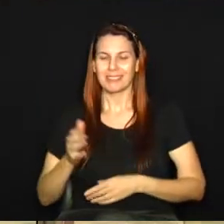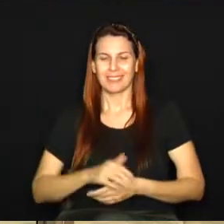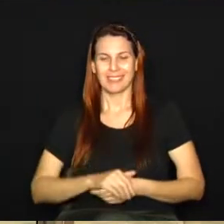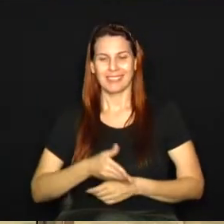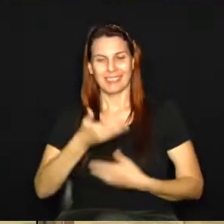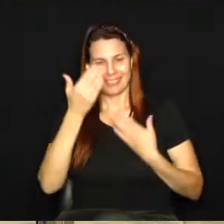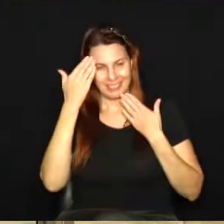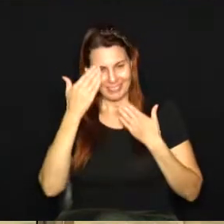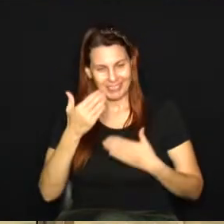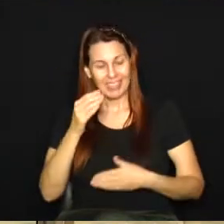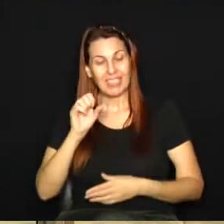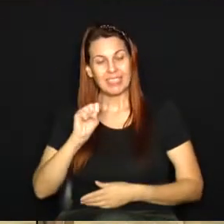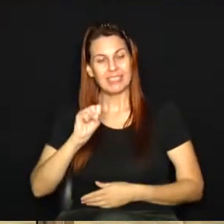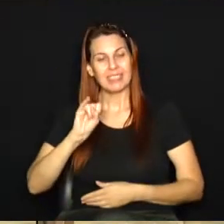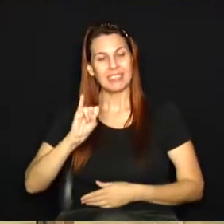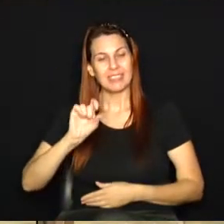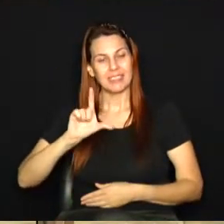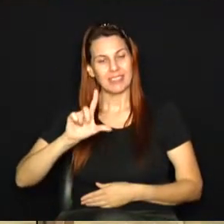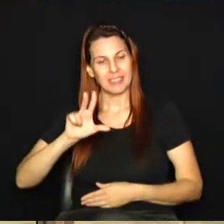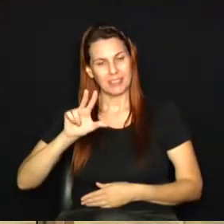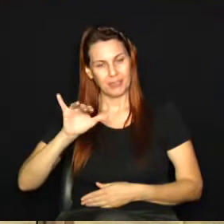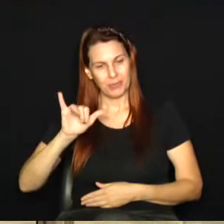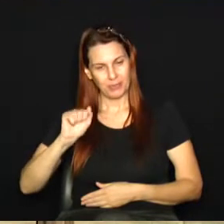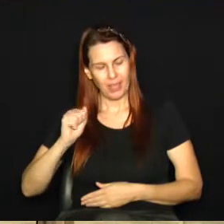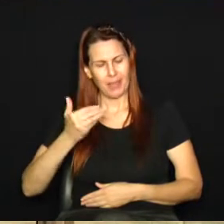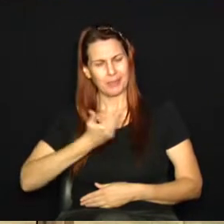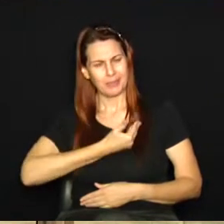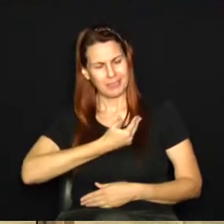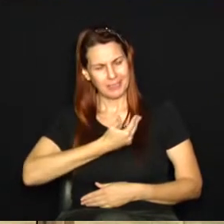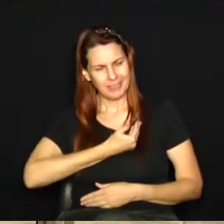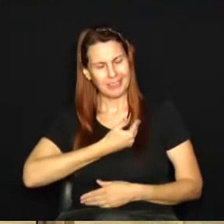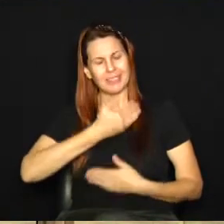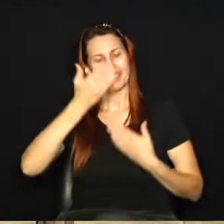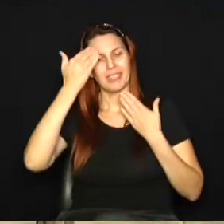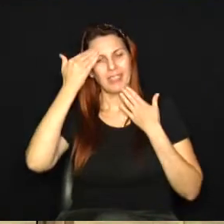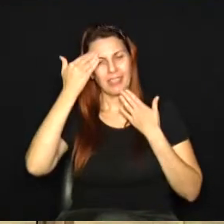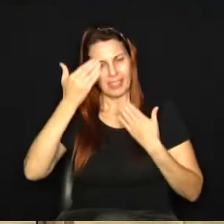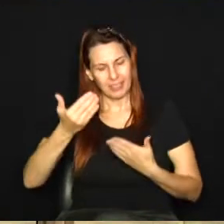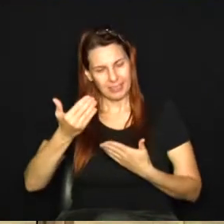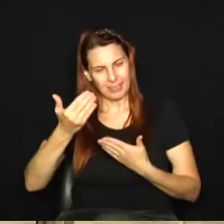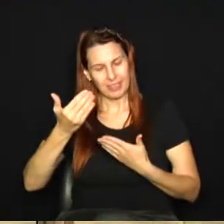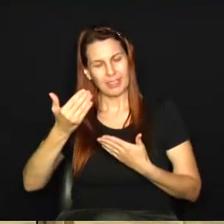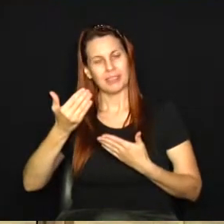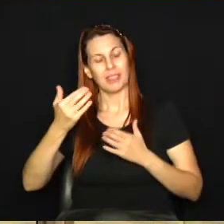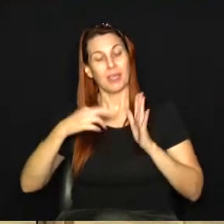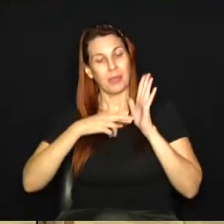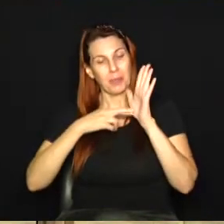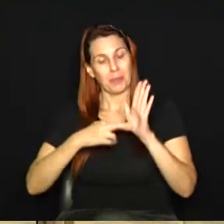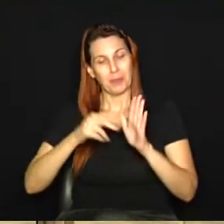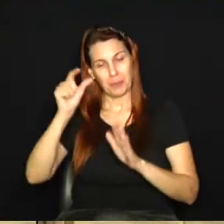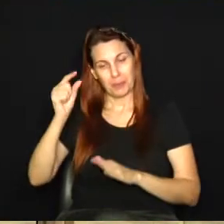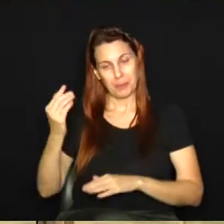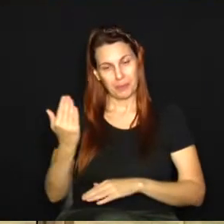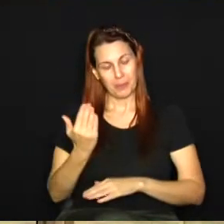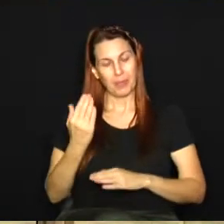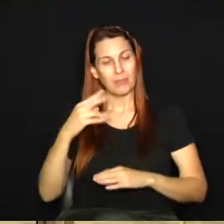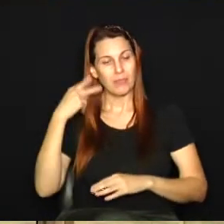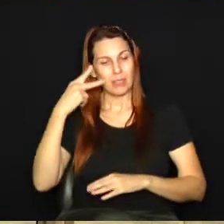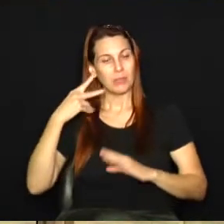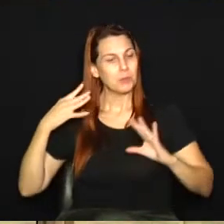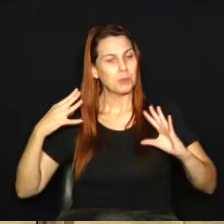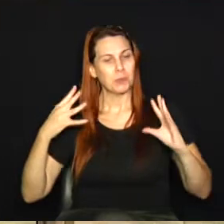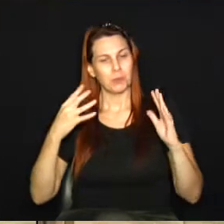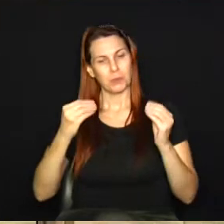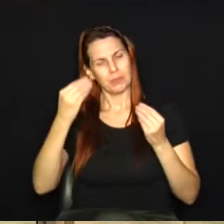Silvia, né, pela também amizade, né? E agradeço em seu nome também todos os vereadores dessa casa,